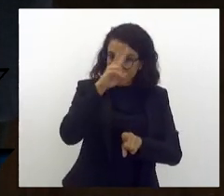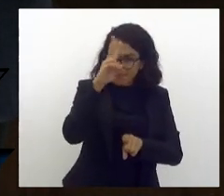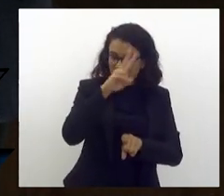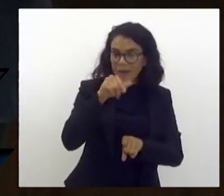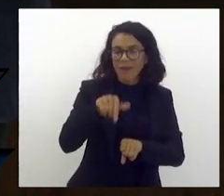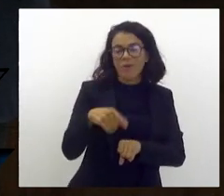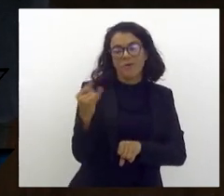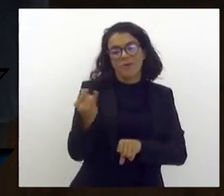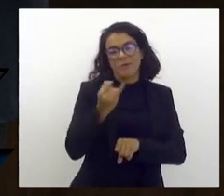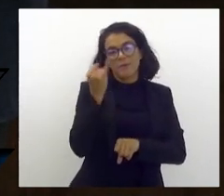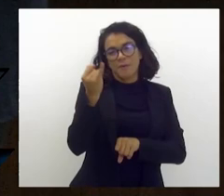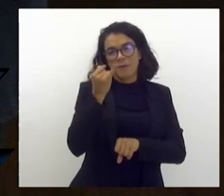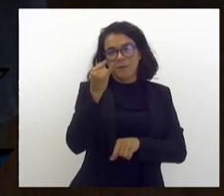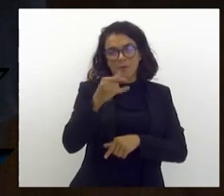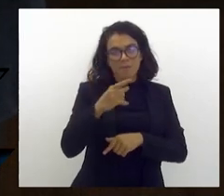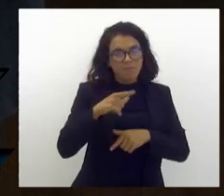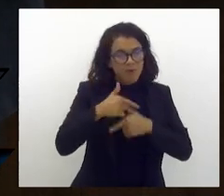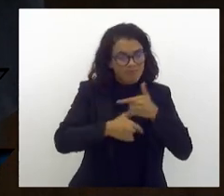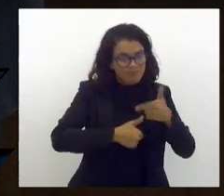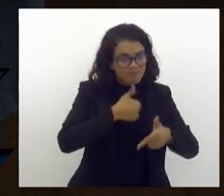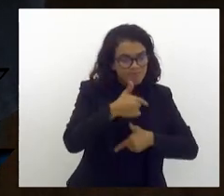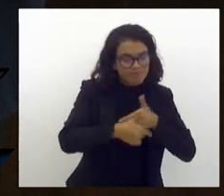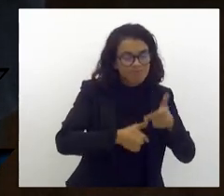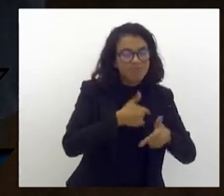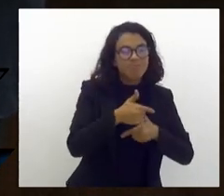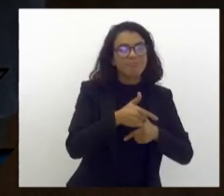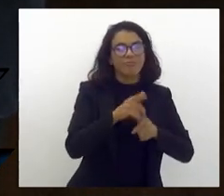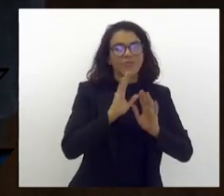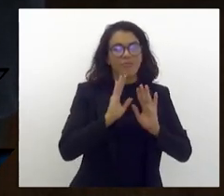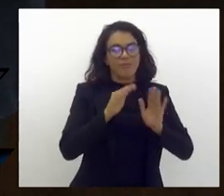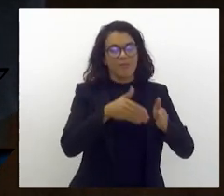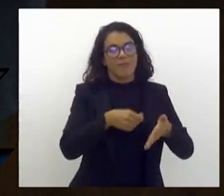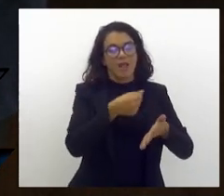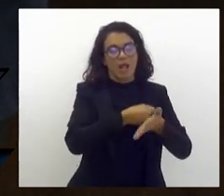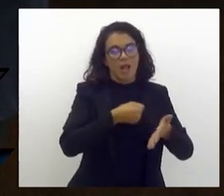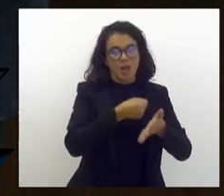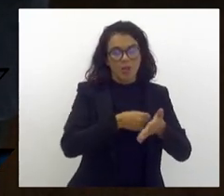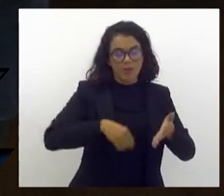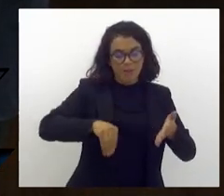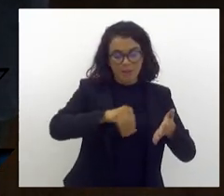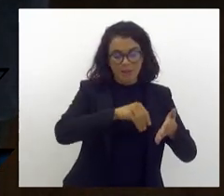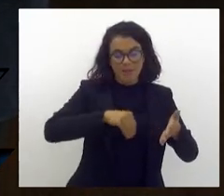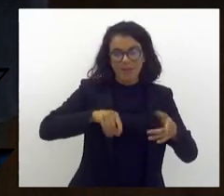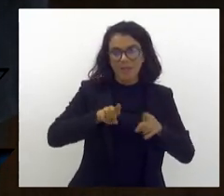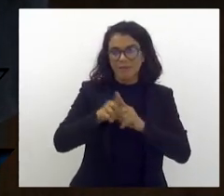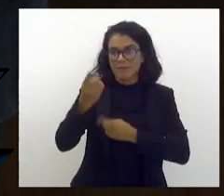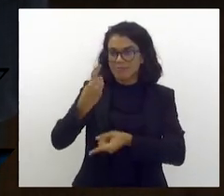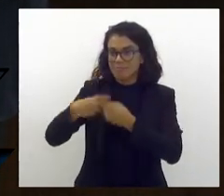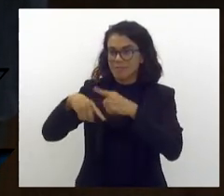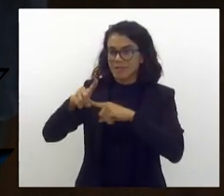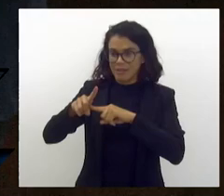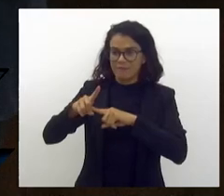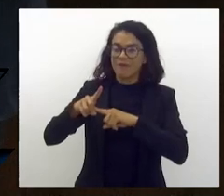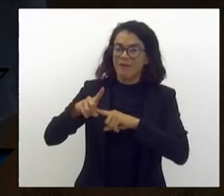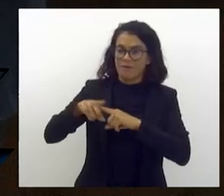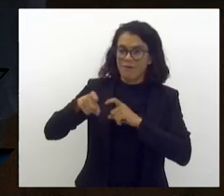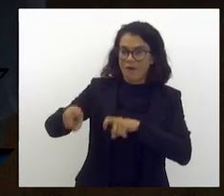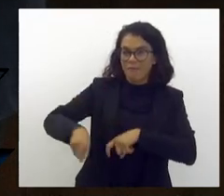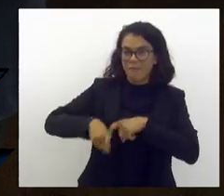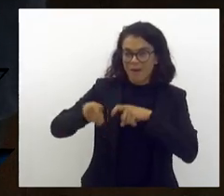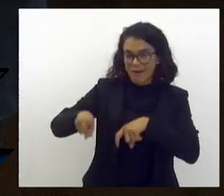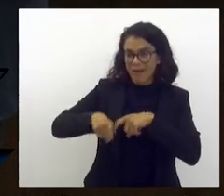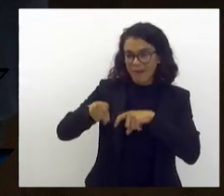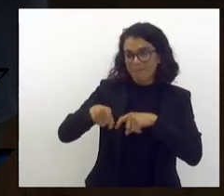o importante compromisso que Dom Valdir tem com a luta pela terra e pela reforma agrária. Verdade. E ele teve